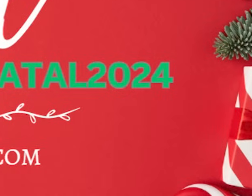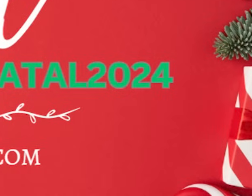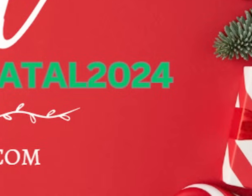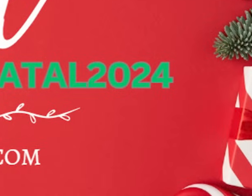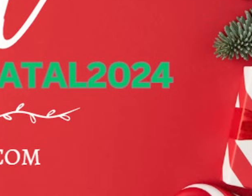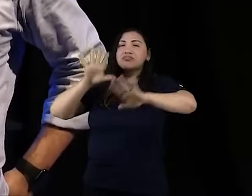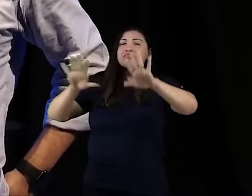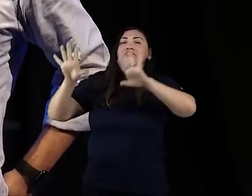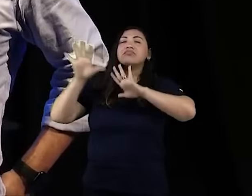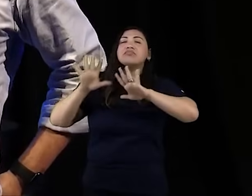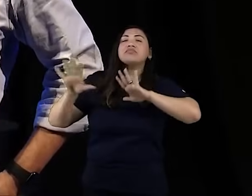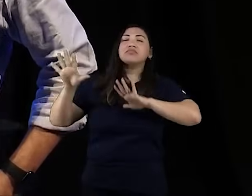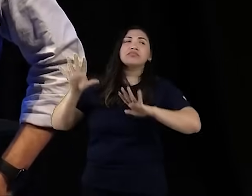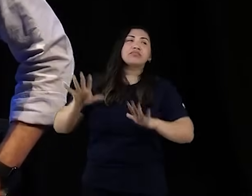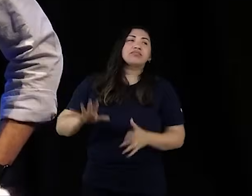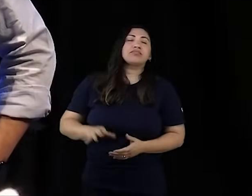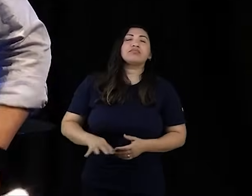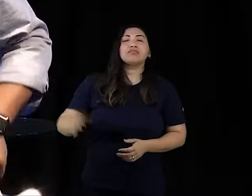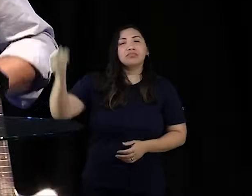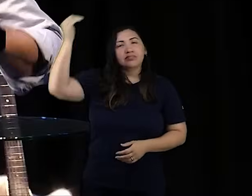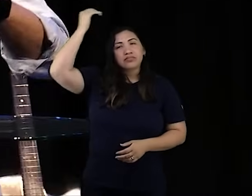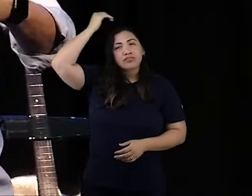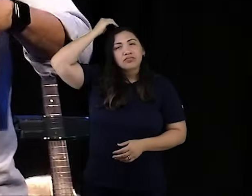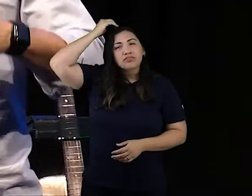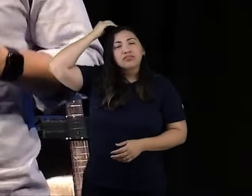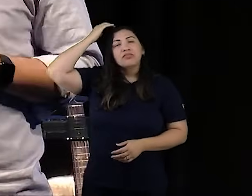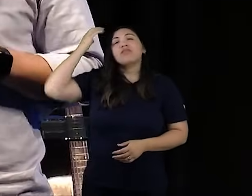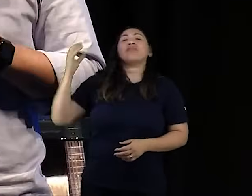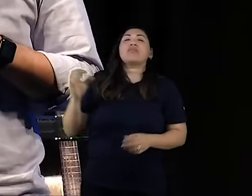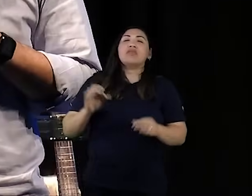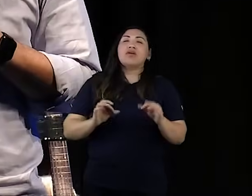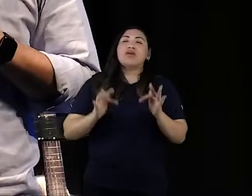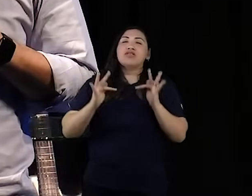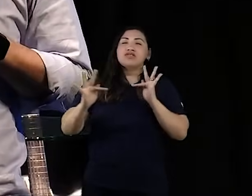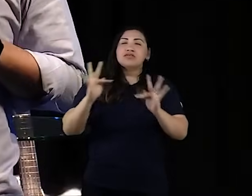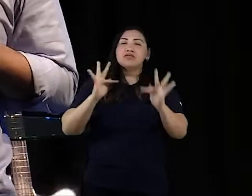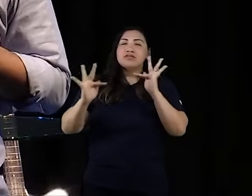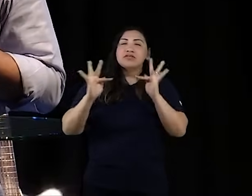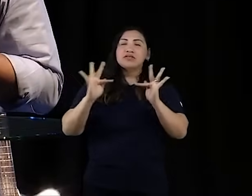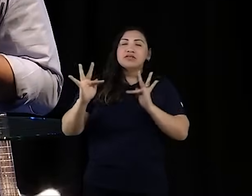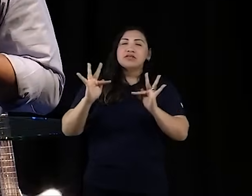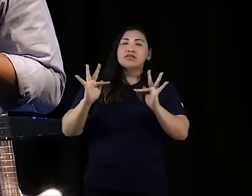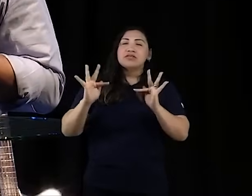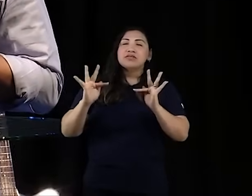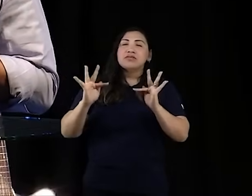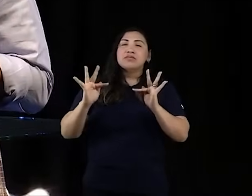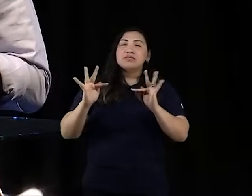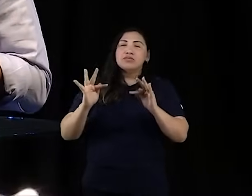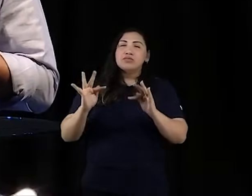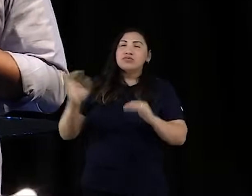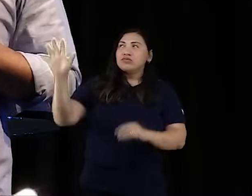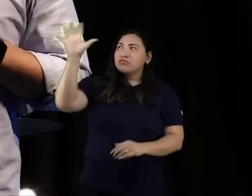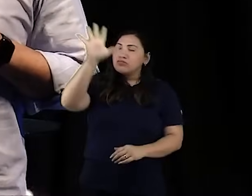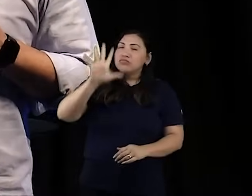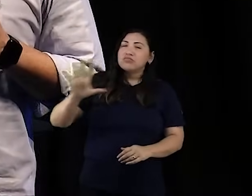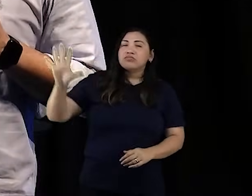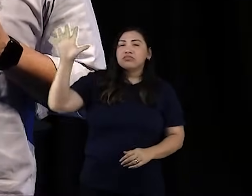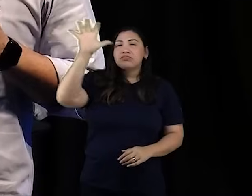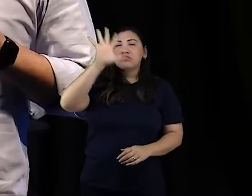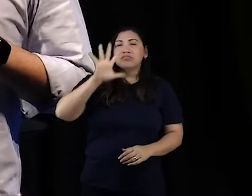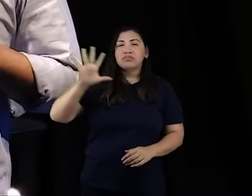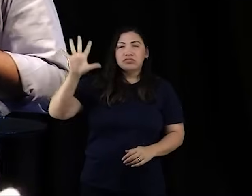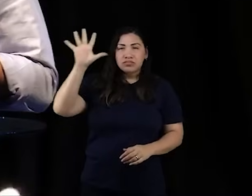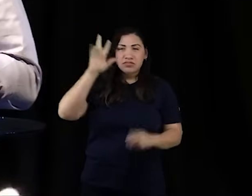ministração nós tratamos de Sade espiritual e enxergando